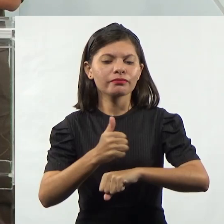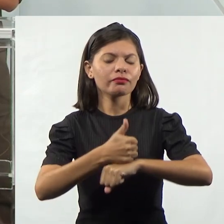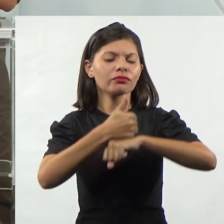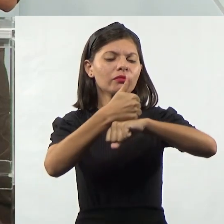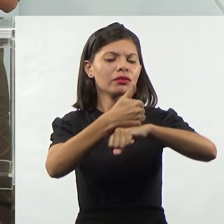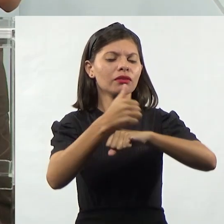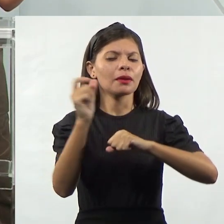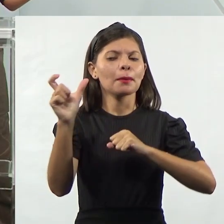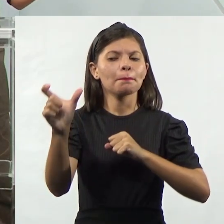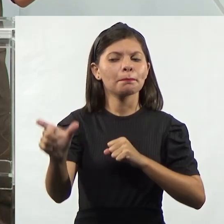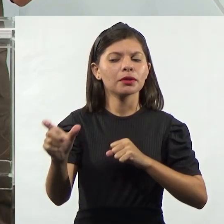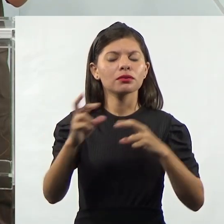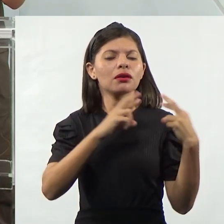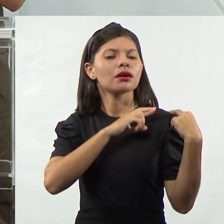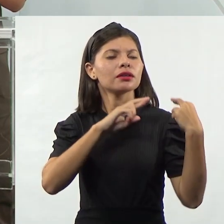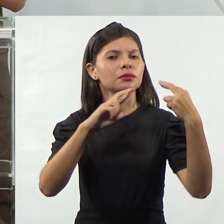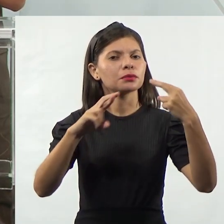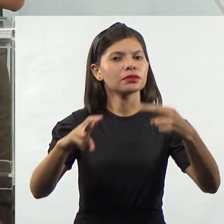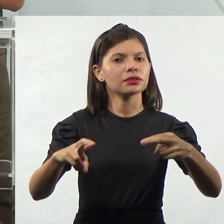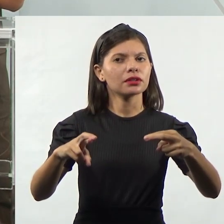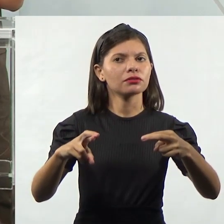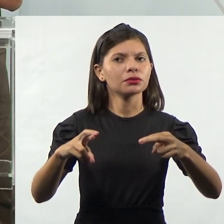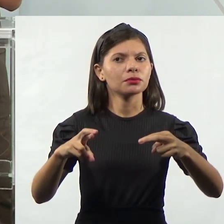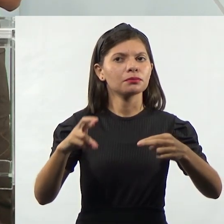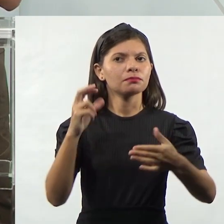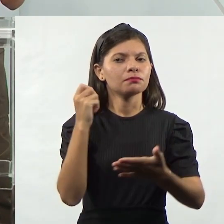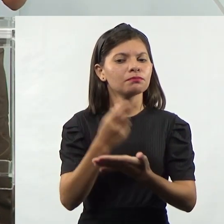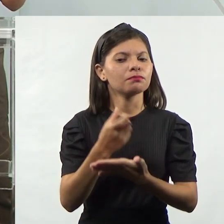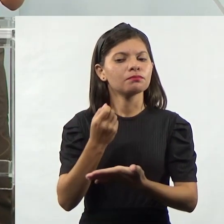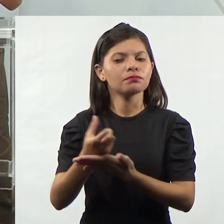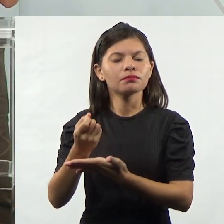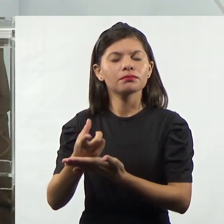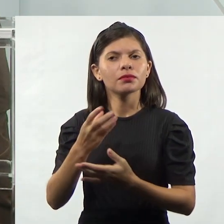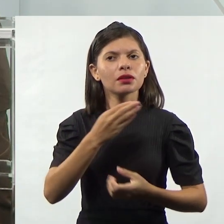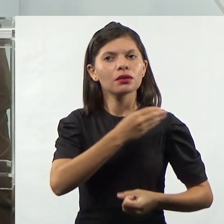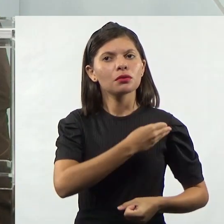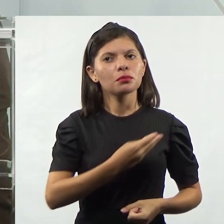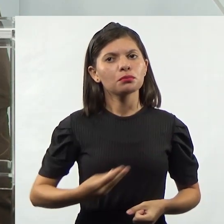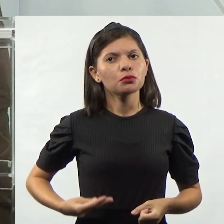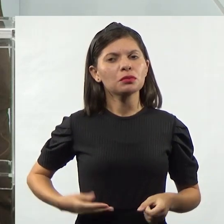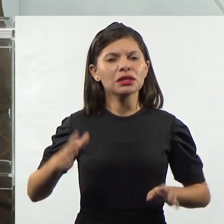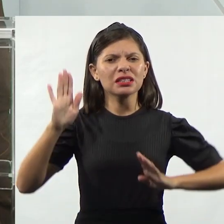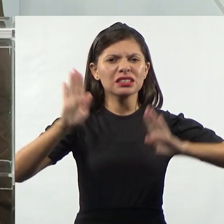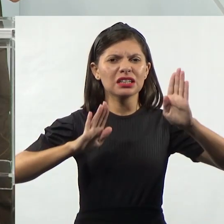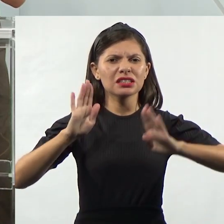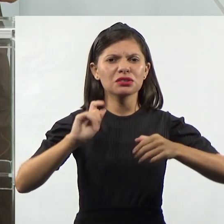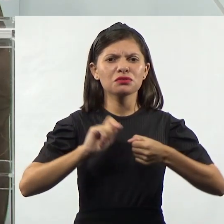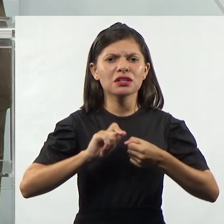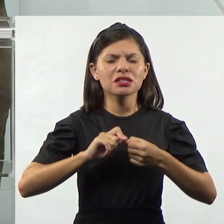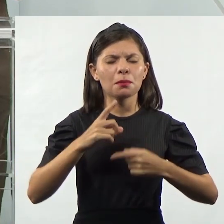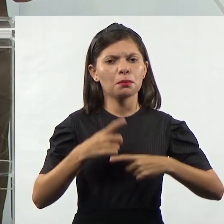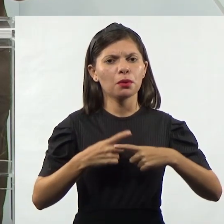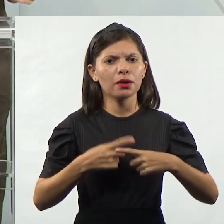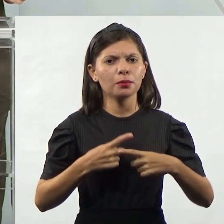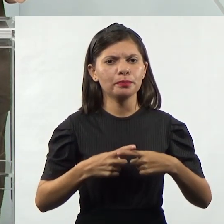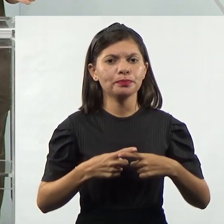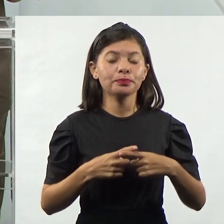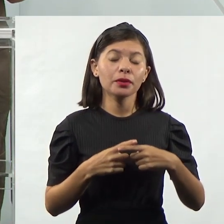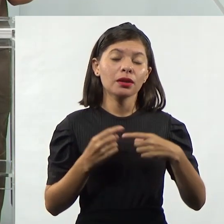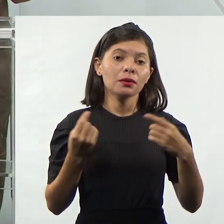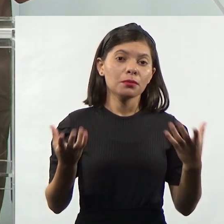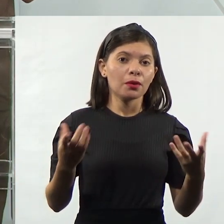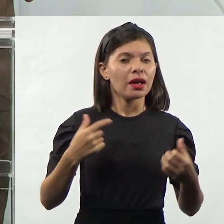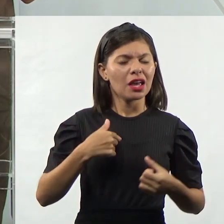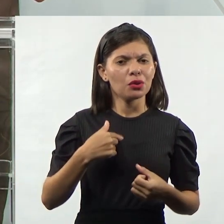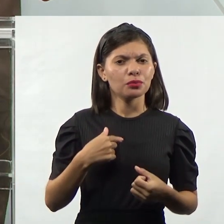né, quem está ali responsável pela coisa pública, pelas compras públicas, tem que fazer a licitação? Por quê?